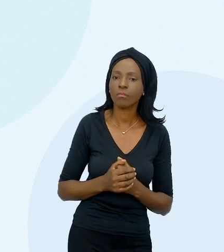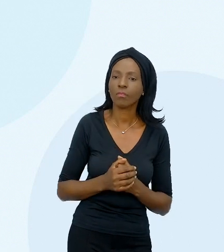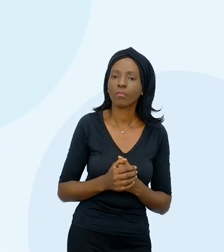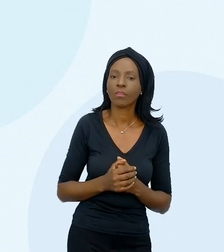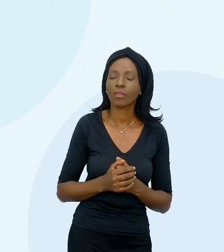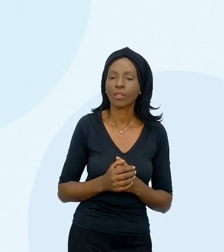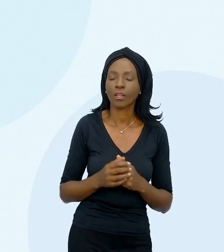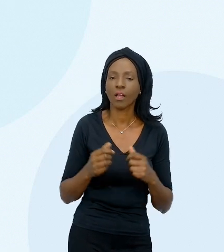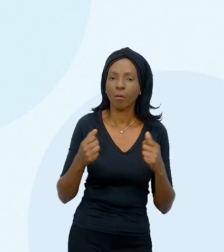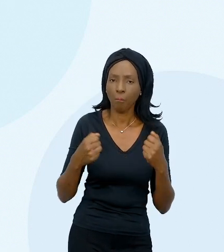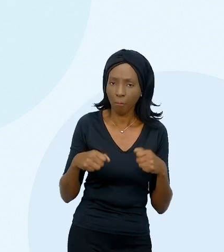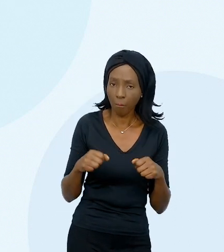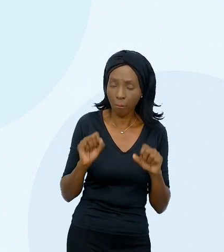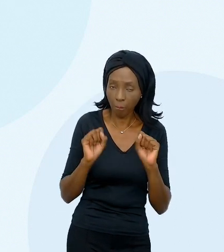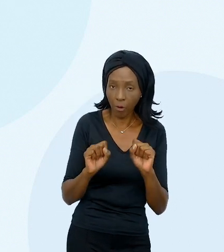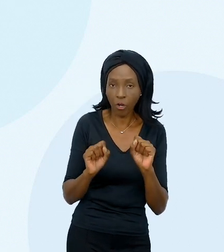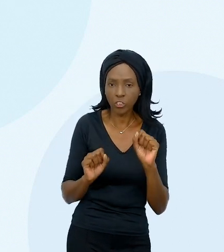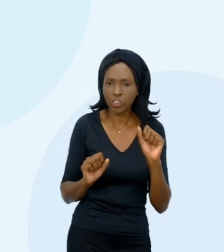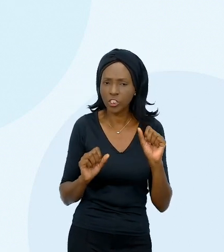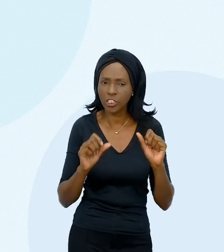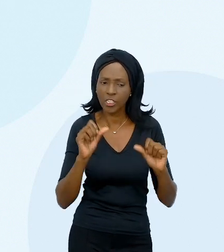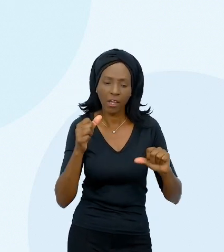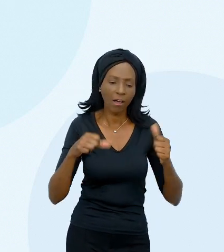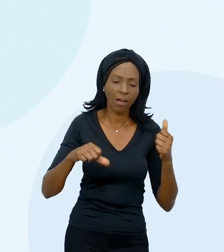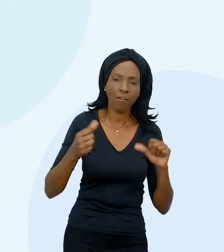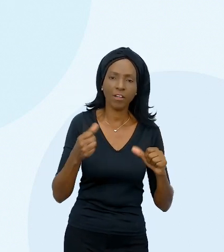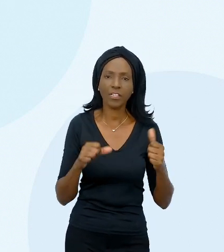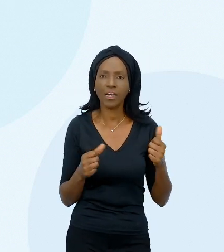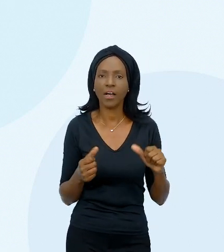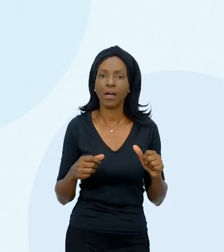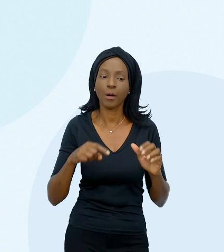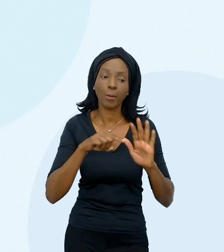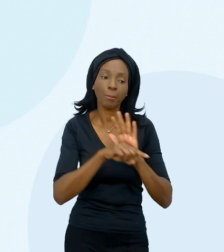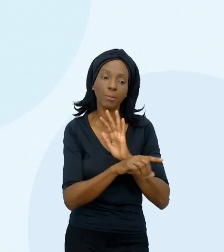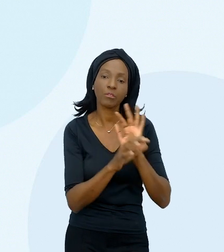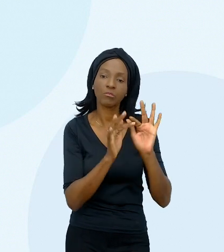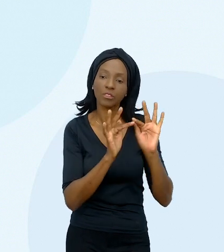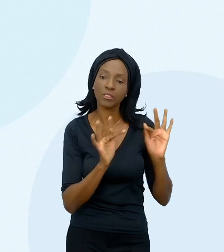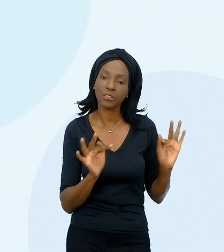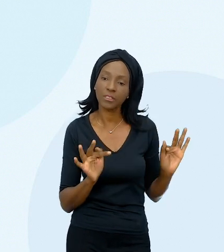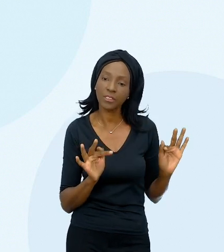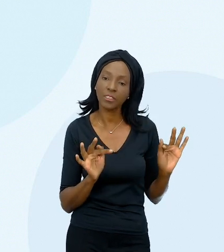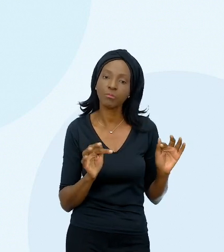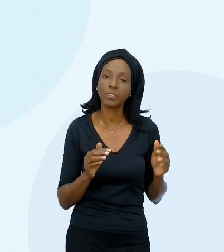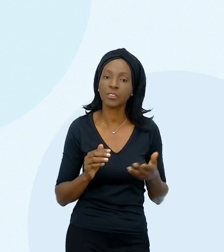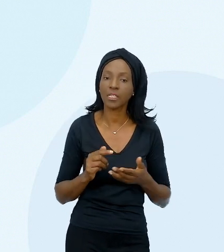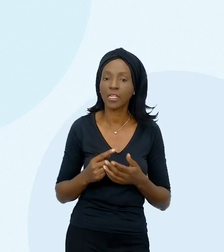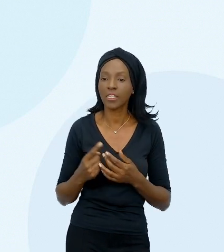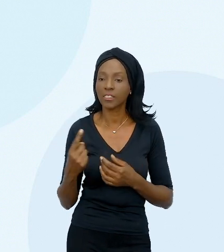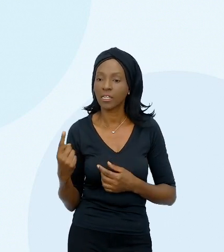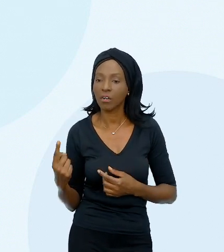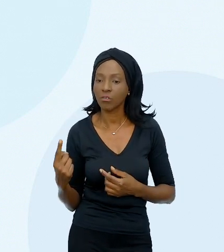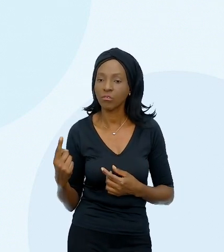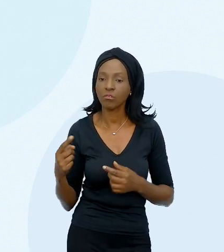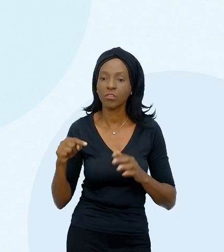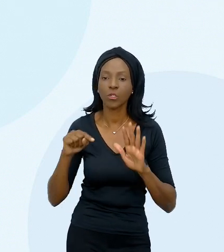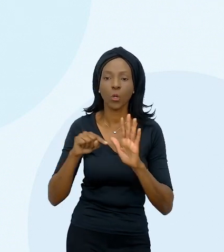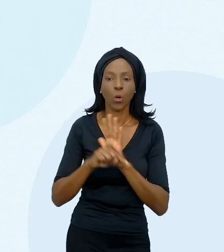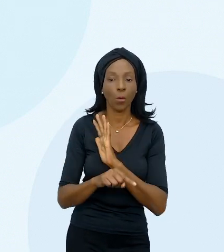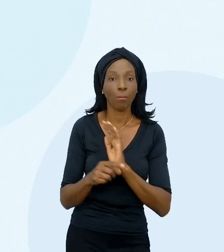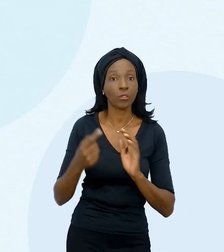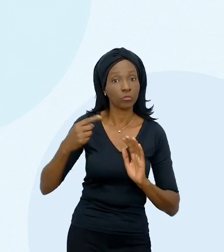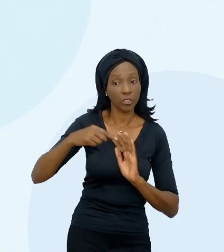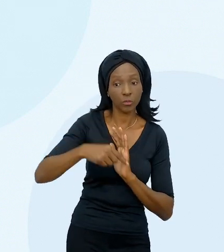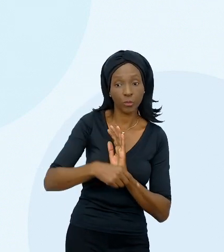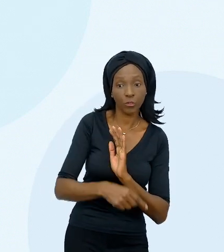dosar, por exemplo, perguntas mais simples na primeira estação e perguntas mais complexas ou